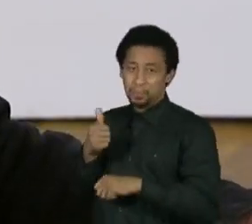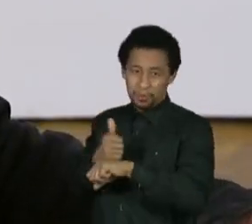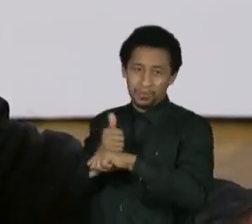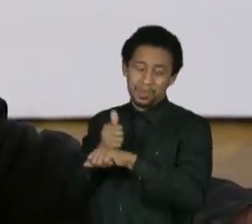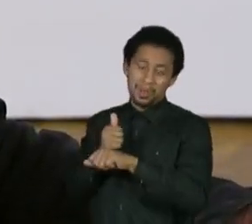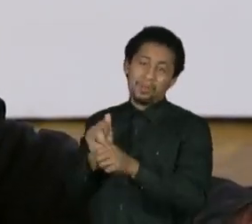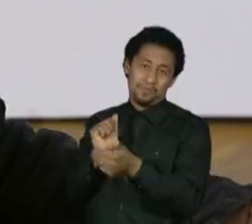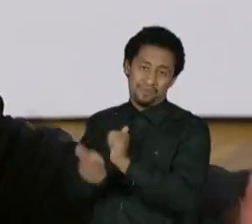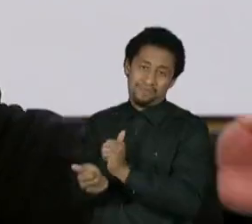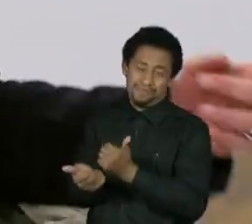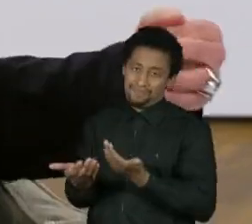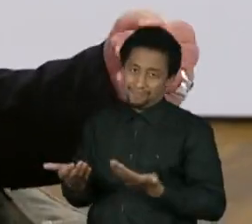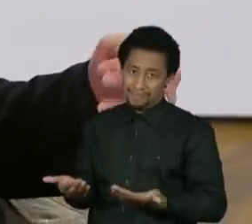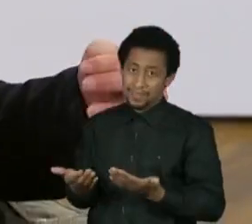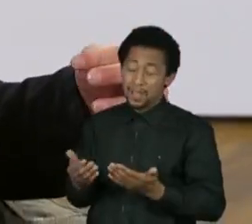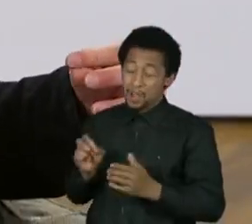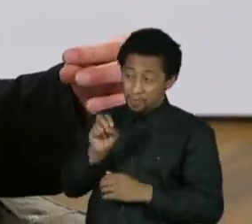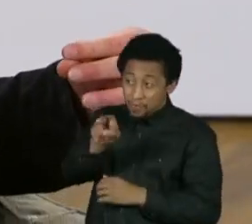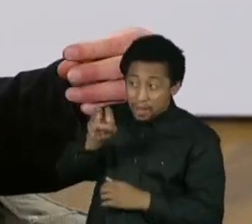do jogador de futebol.